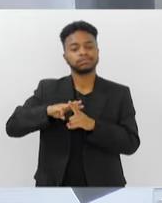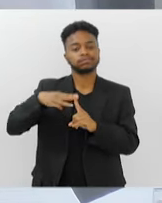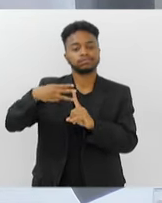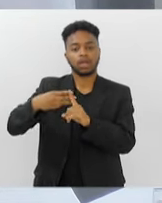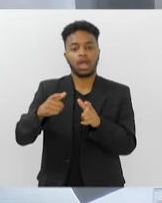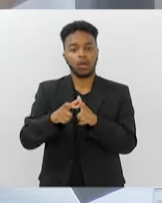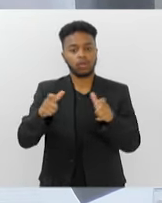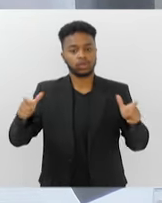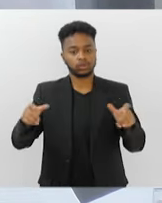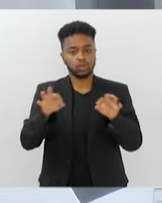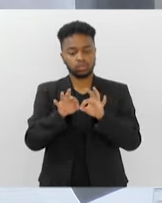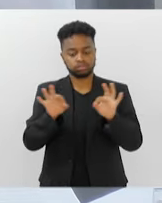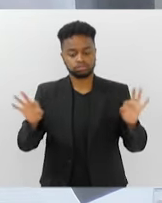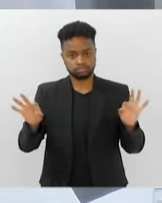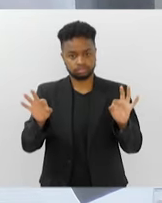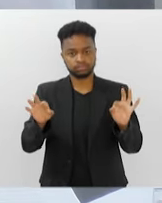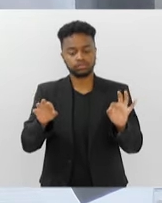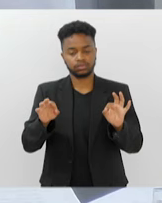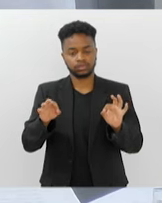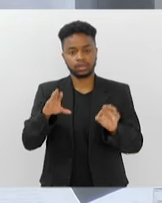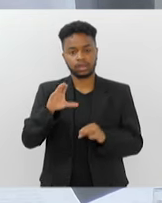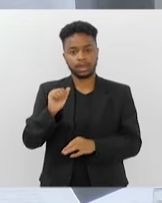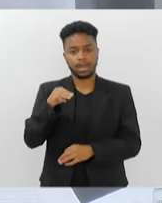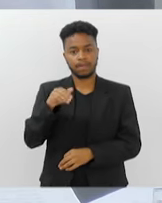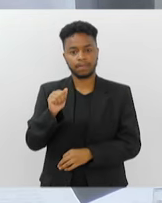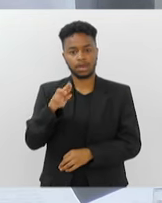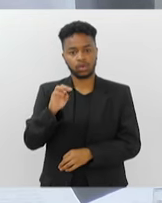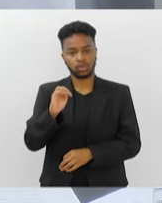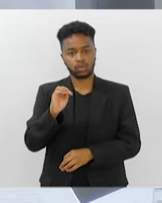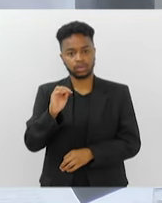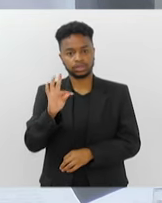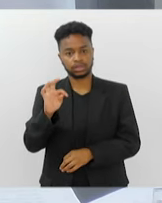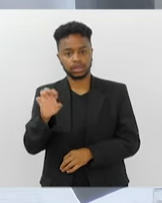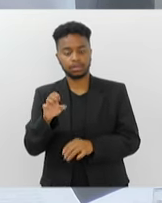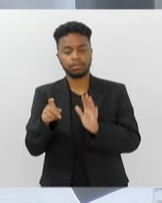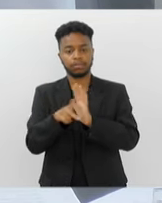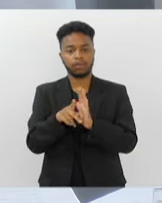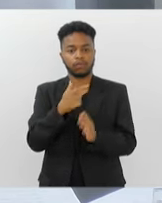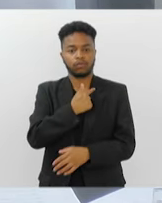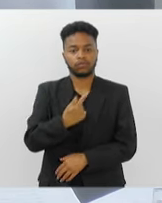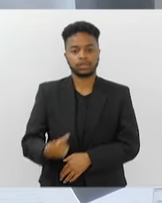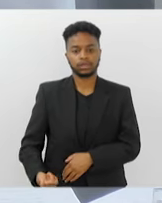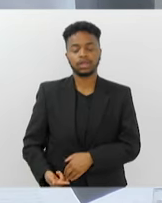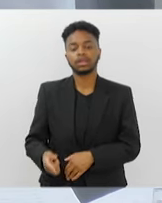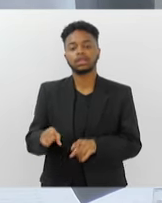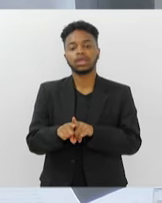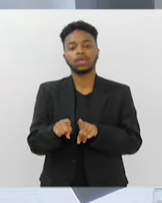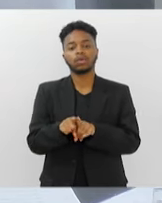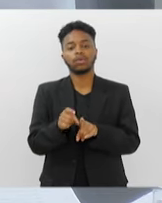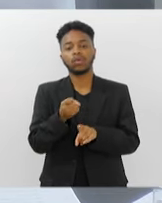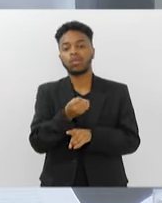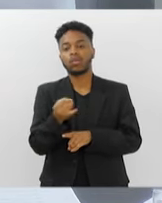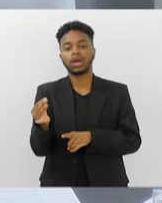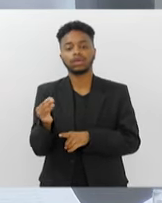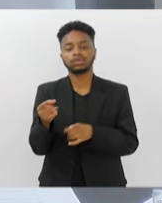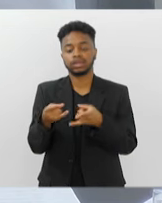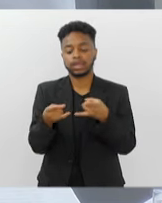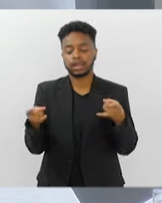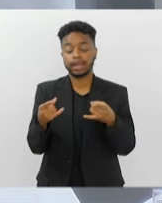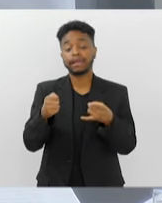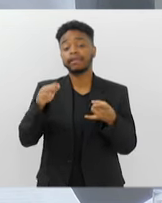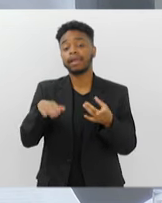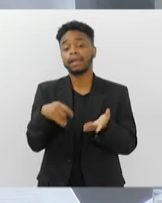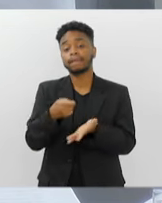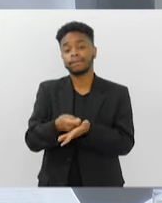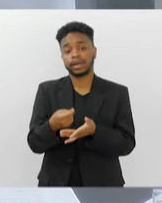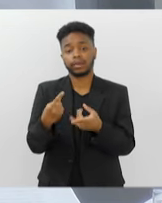né o camarote do governo Eh quantos ingressos vips eles têm quem vai pagar porque num camarote você